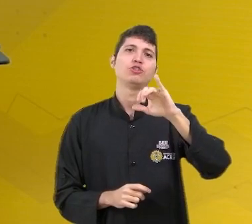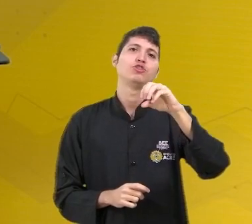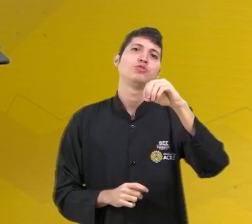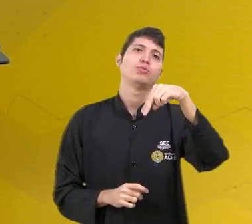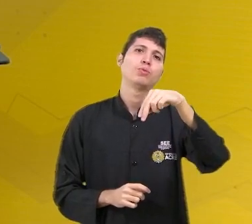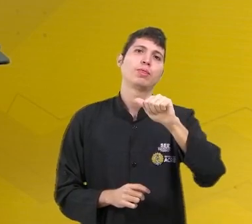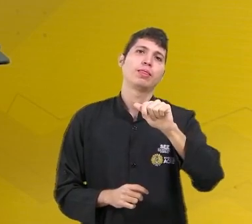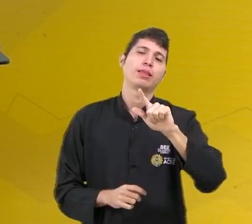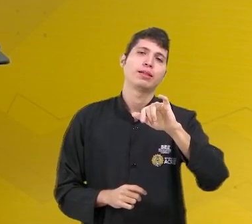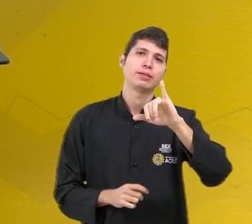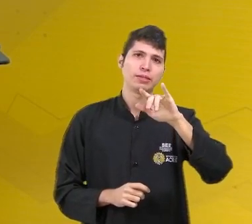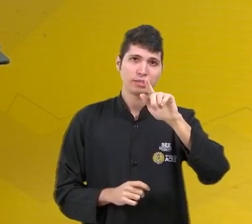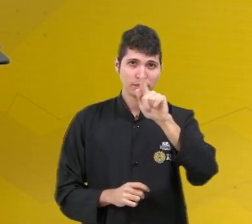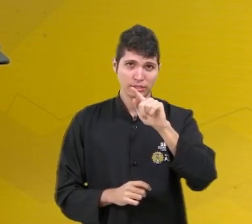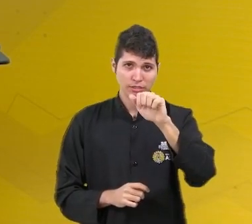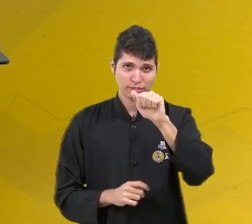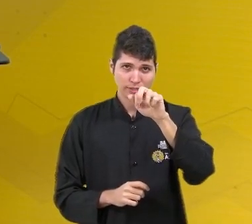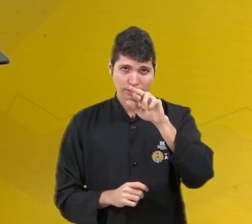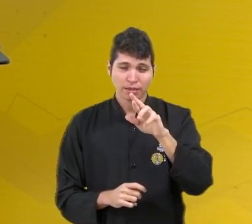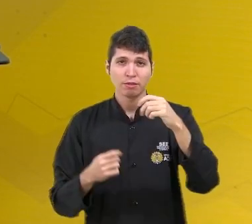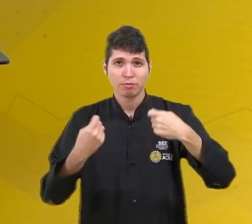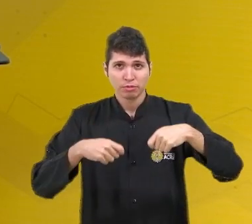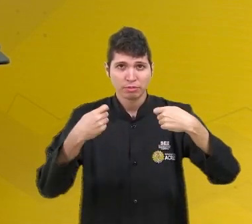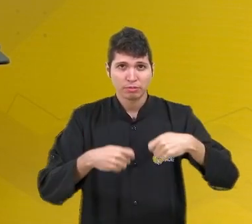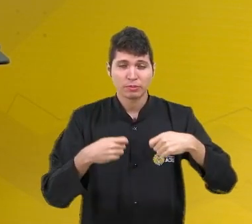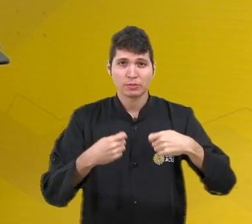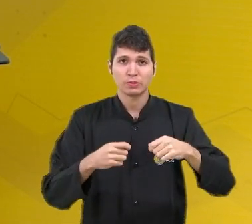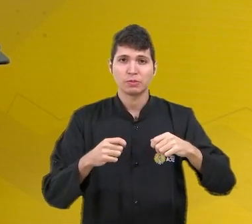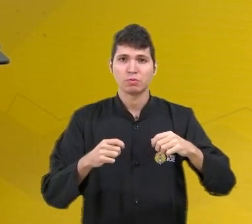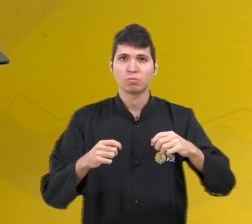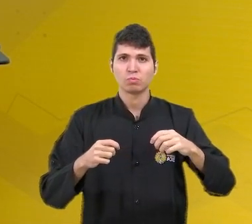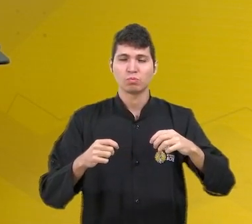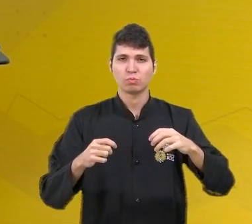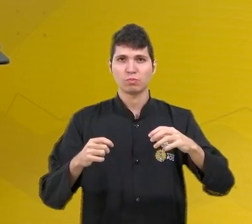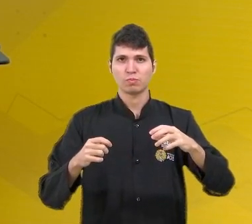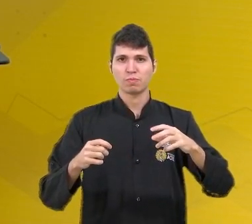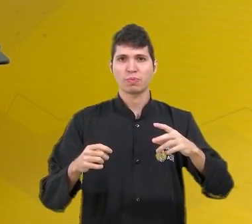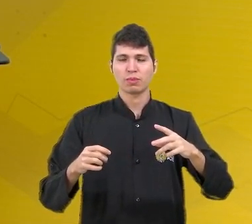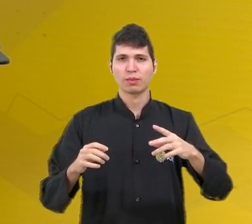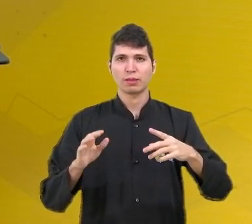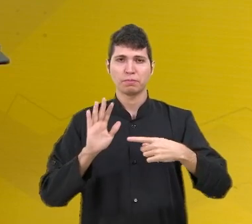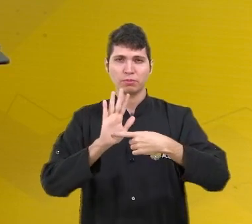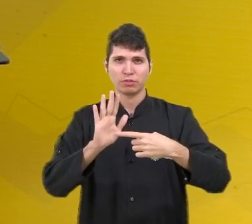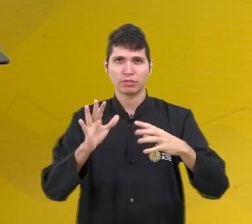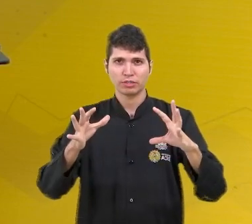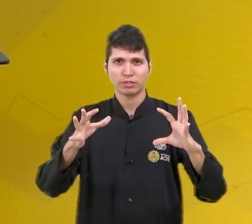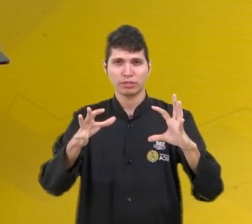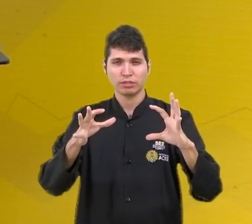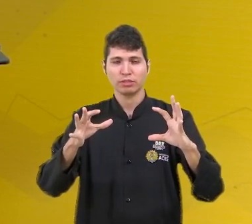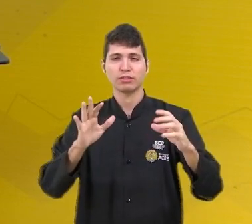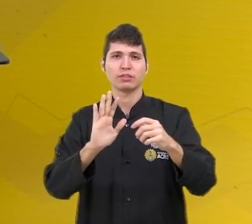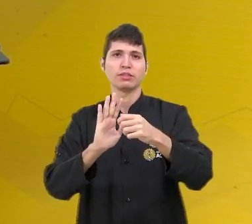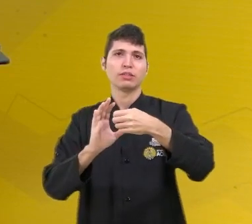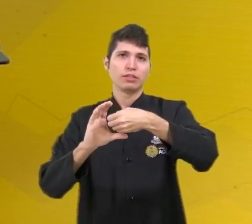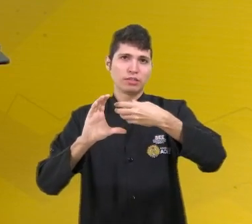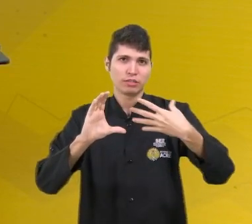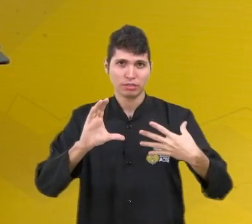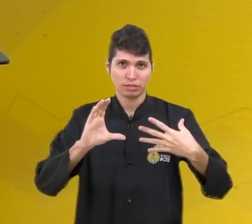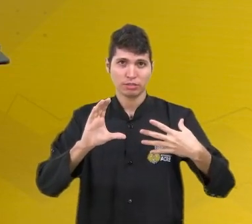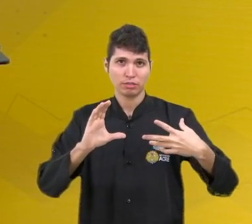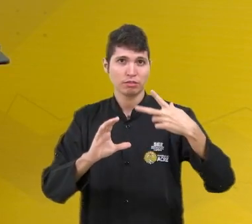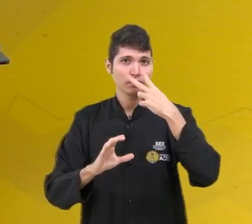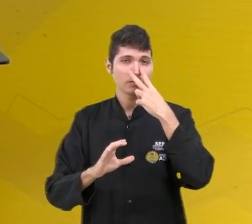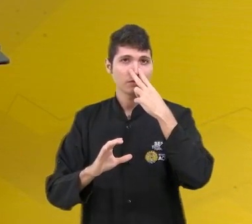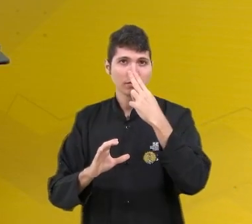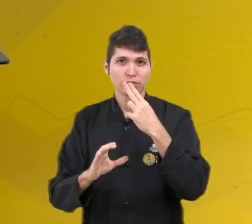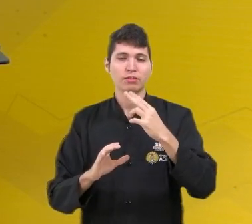reunir características semelhantes, tá? Lembrando que região é uma categoria de análise da geografia e